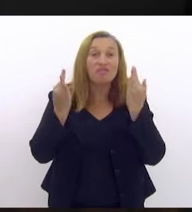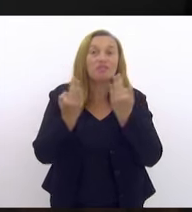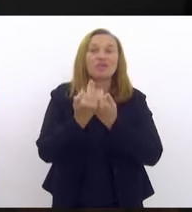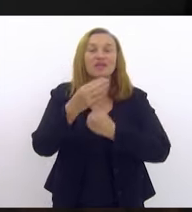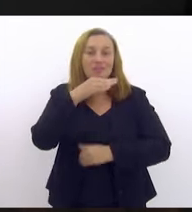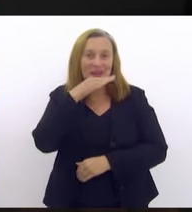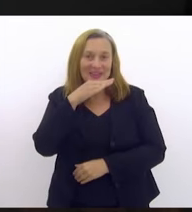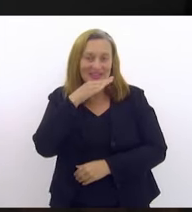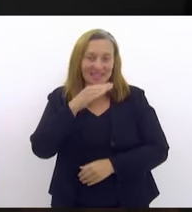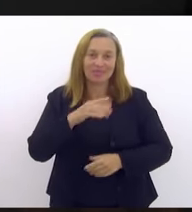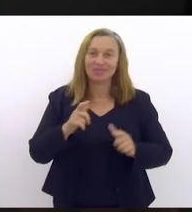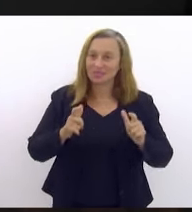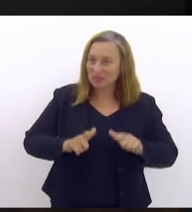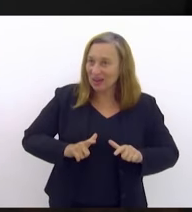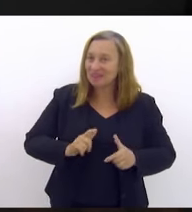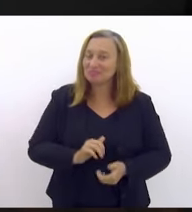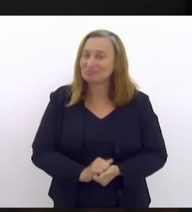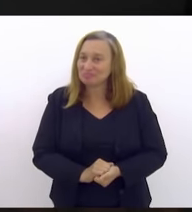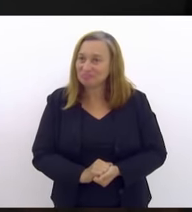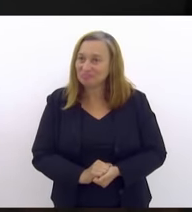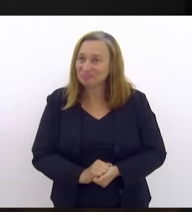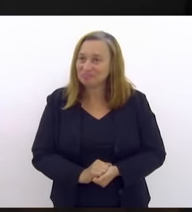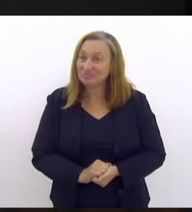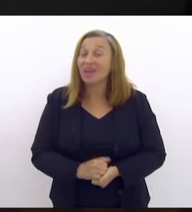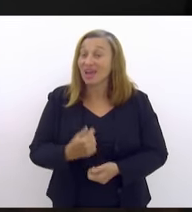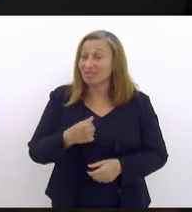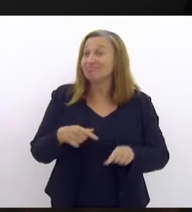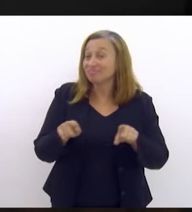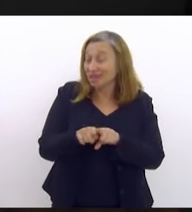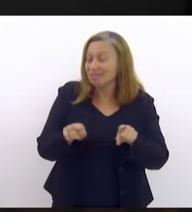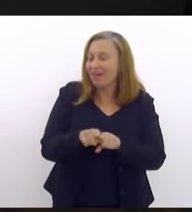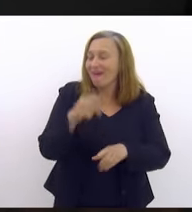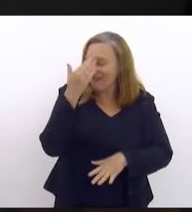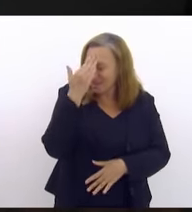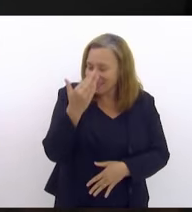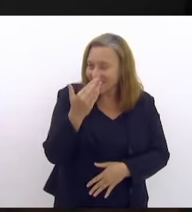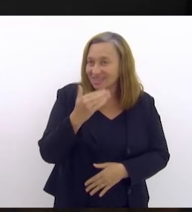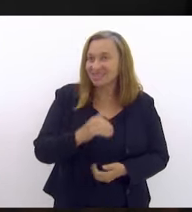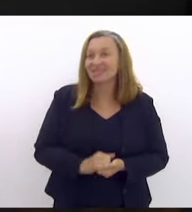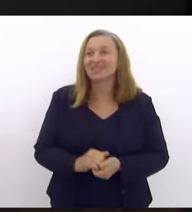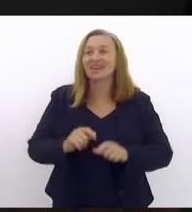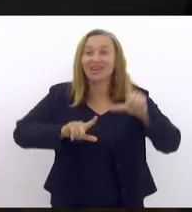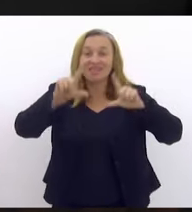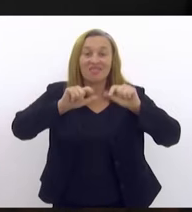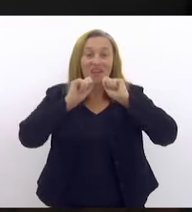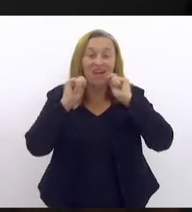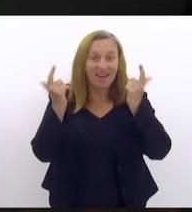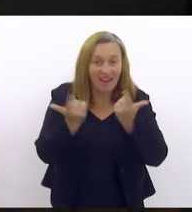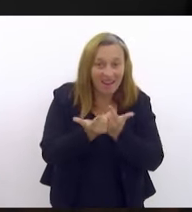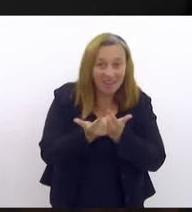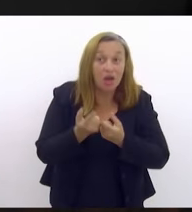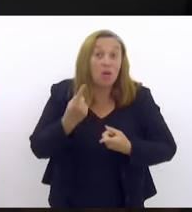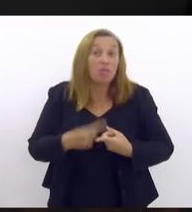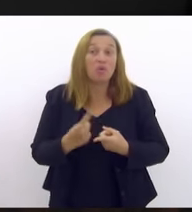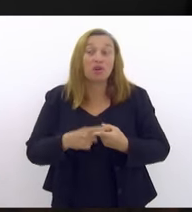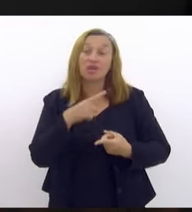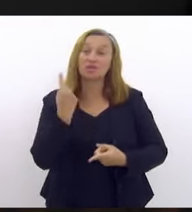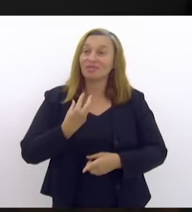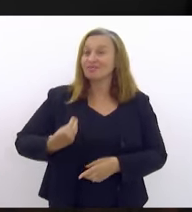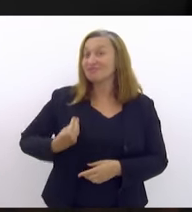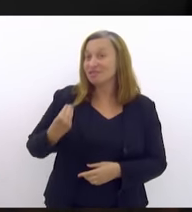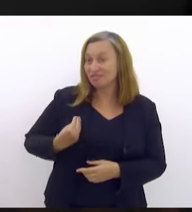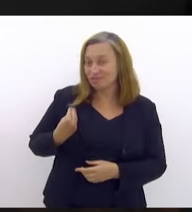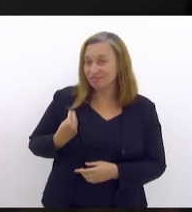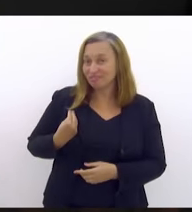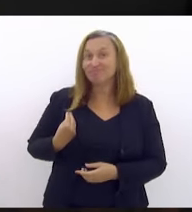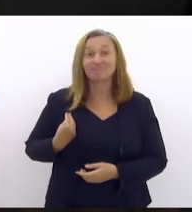Mangaratiba presente. Eu também já queria agradecer a TV Alerge, porque nós estamos ao vivo